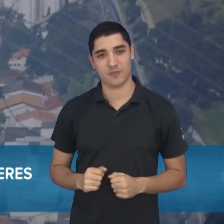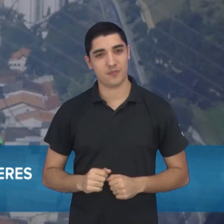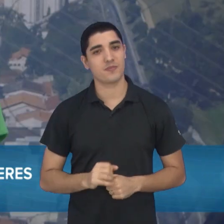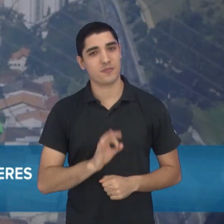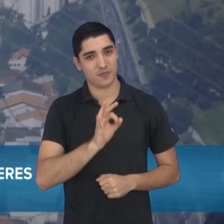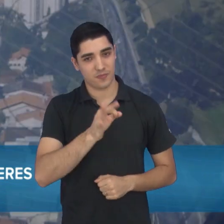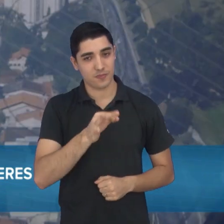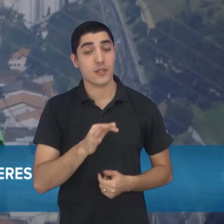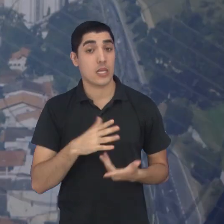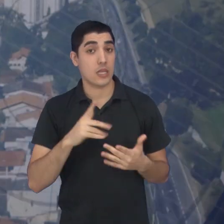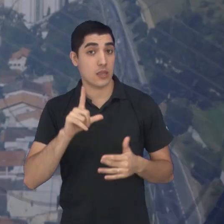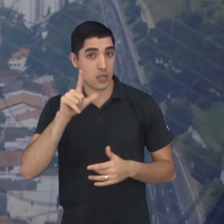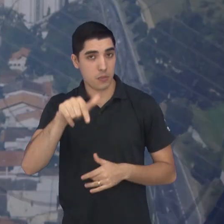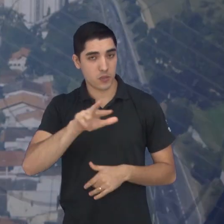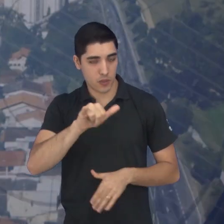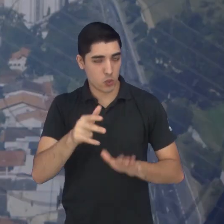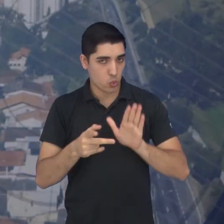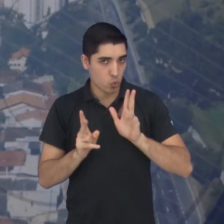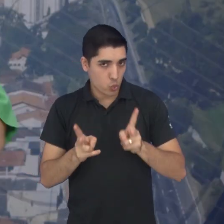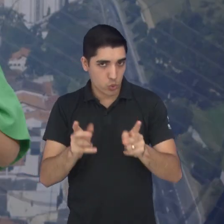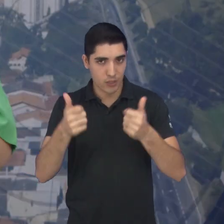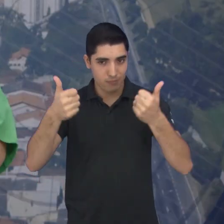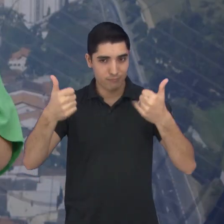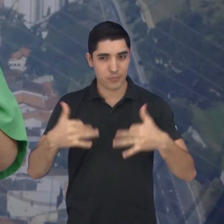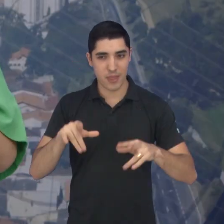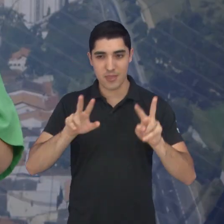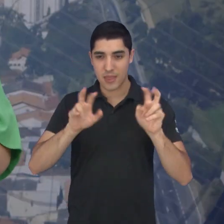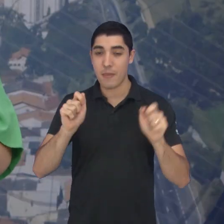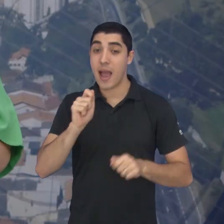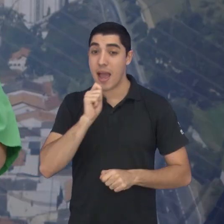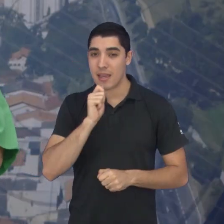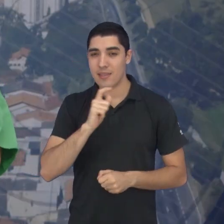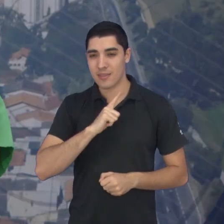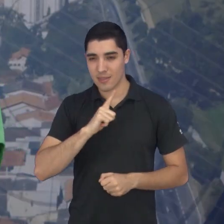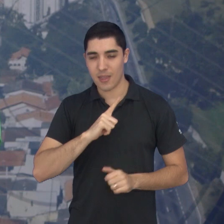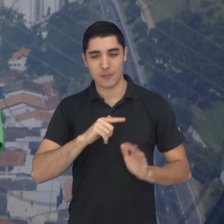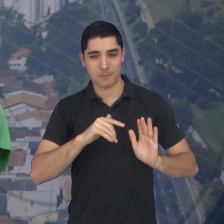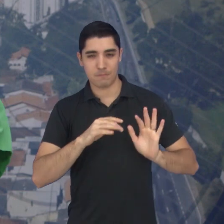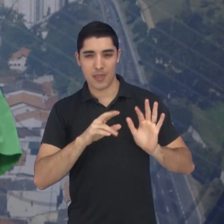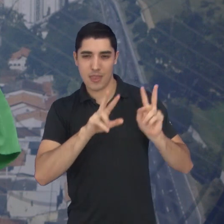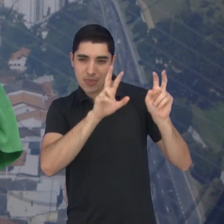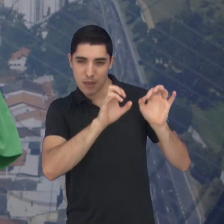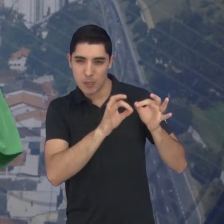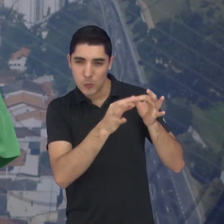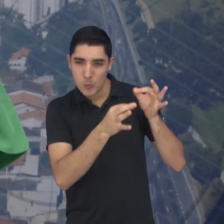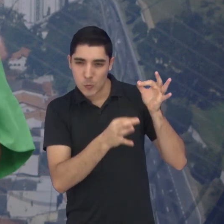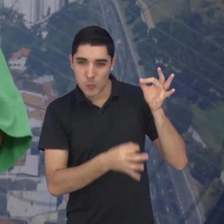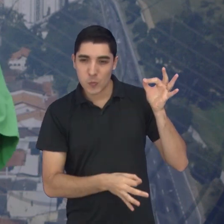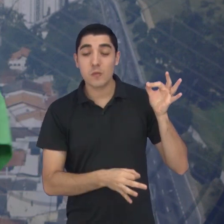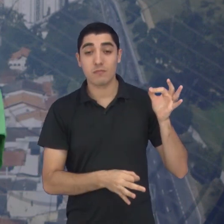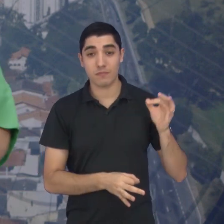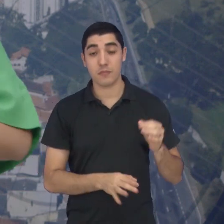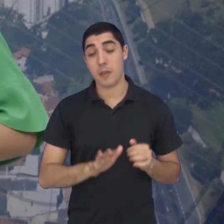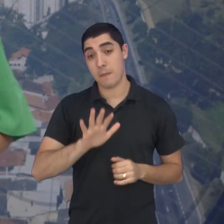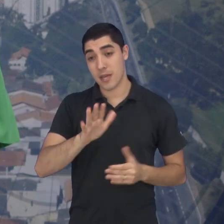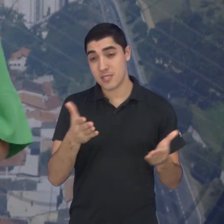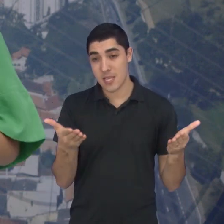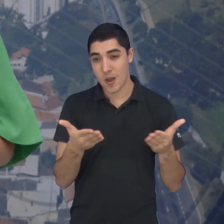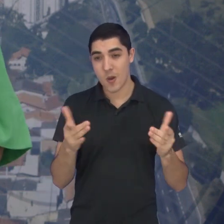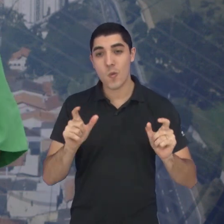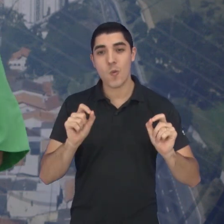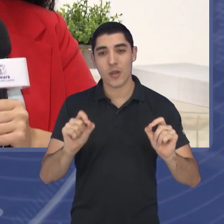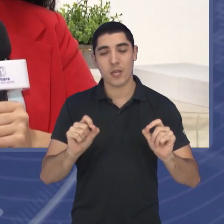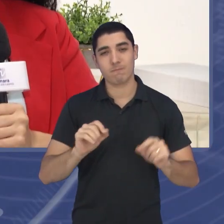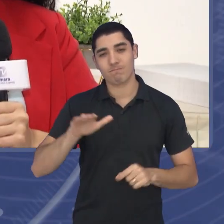vai continuar falando sobre esse assunto. Tem muito pano para manga ainda. É um assunto, um tema bem amplo. Mas agora eu quero chamar